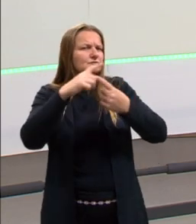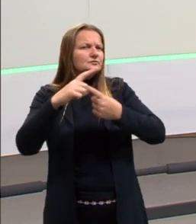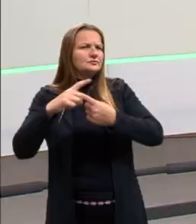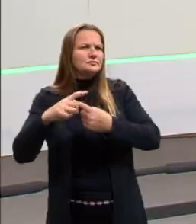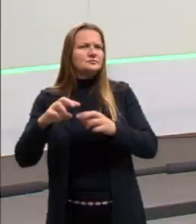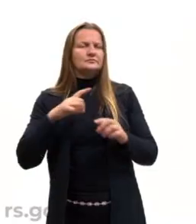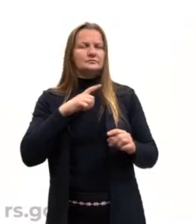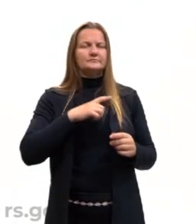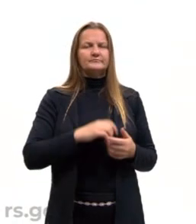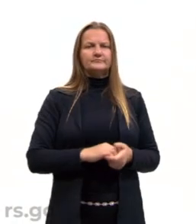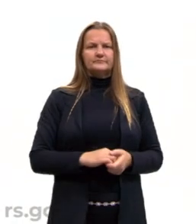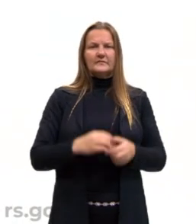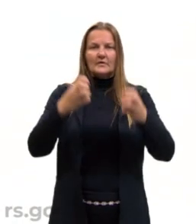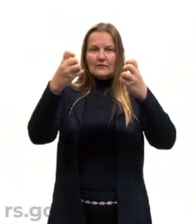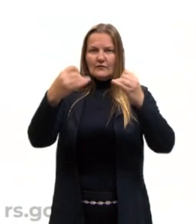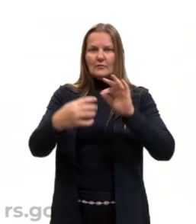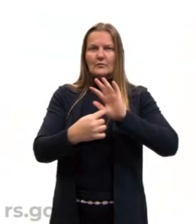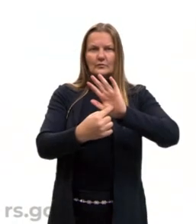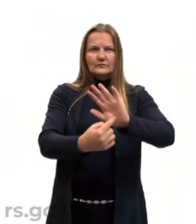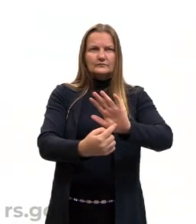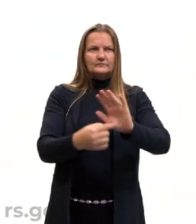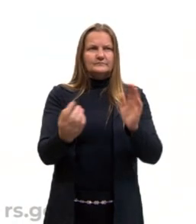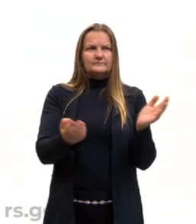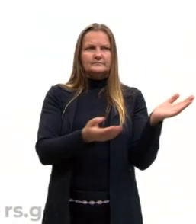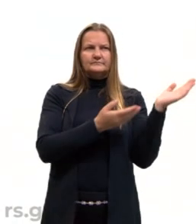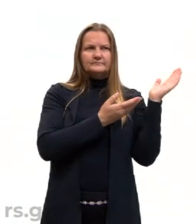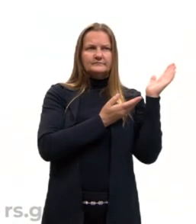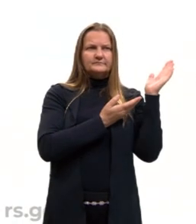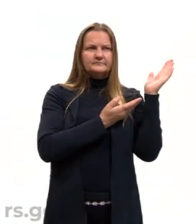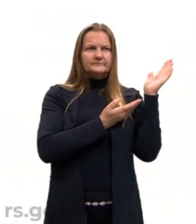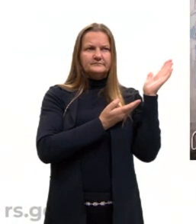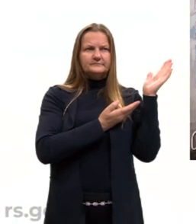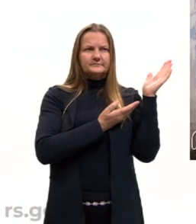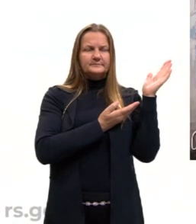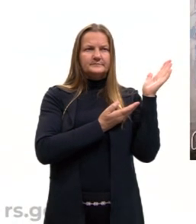eu já vou te mostrar vou mostrar para vocês aqui a